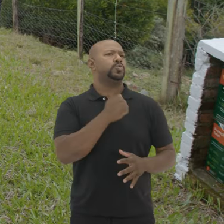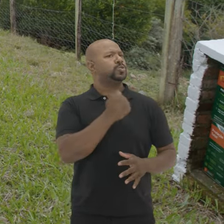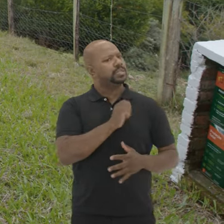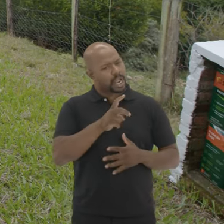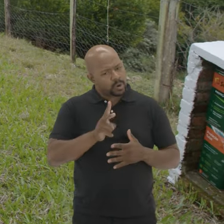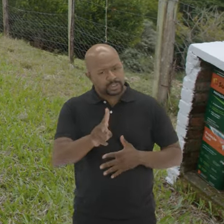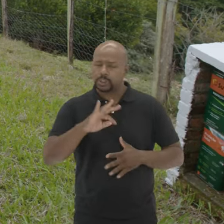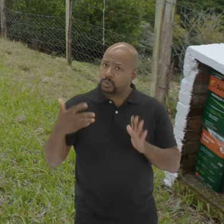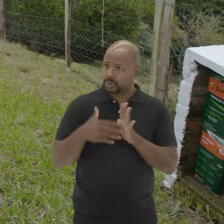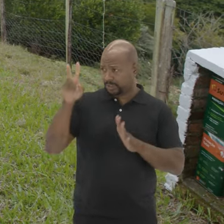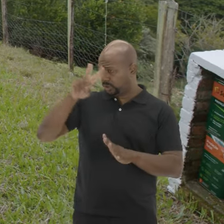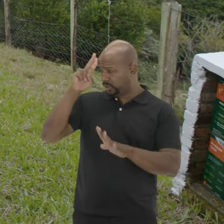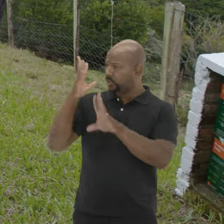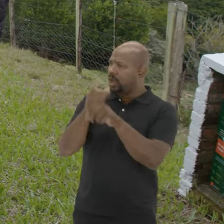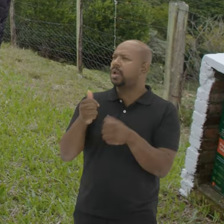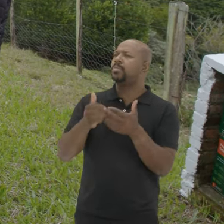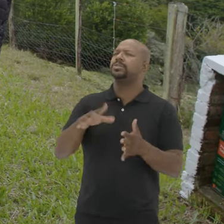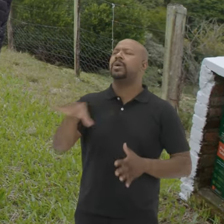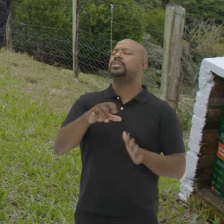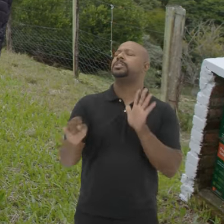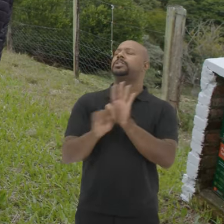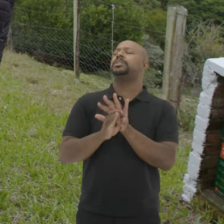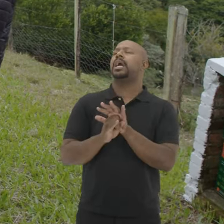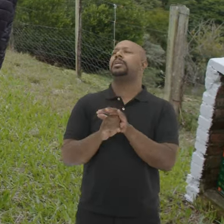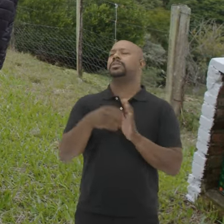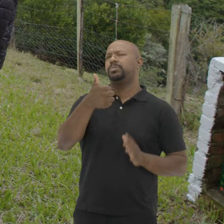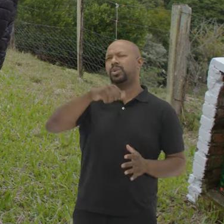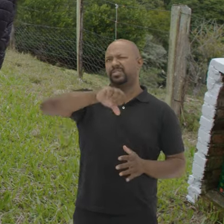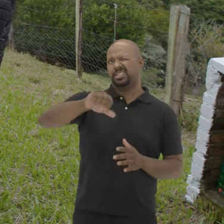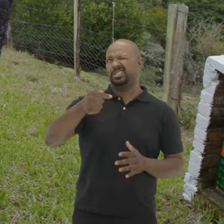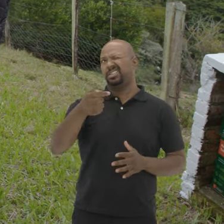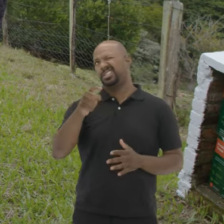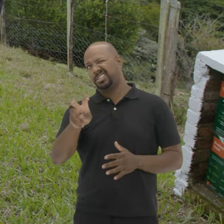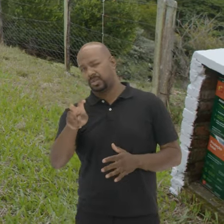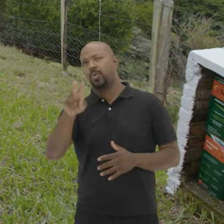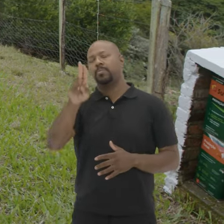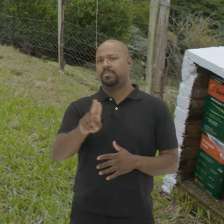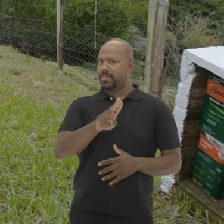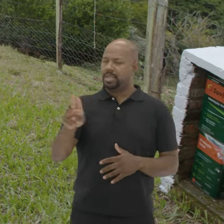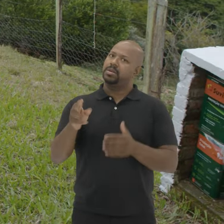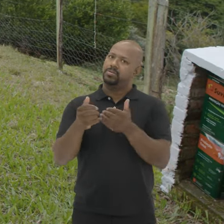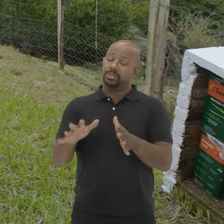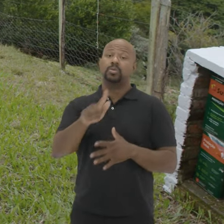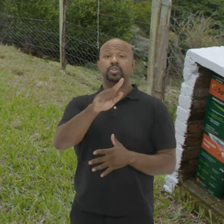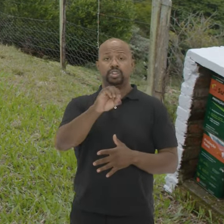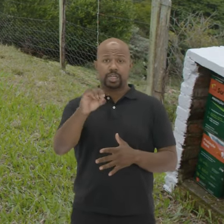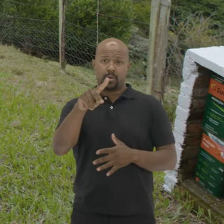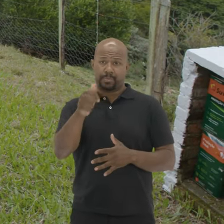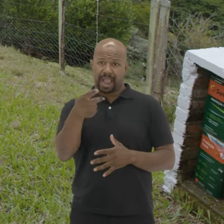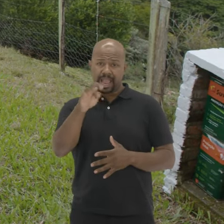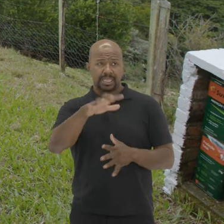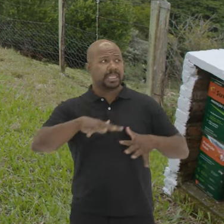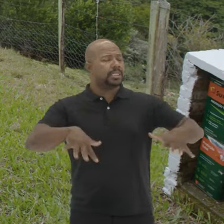toda a história que começou ali com essa questão de identidade em 1975, com o padre esponqueado. E o Geoparque, ele